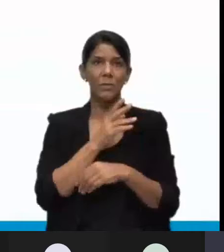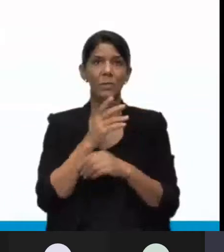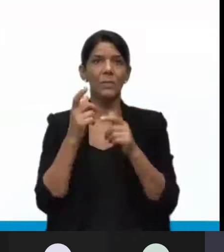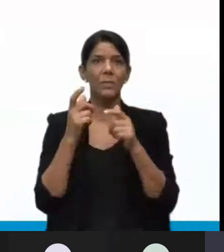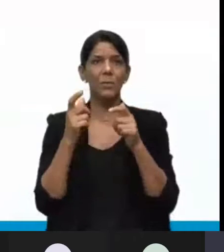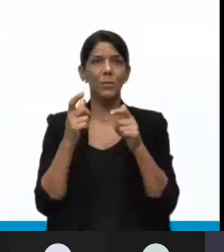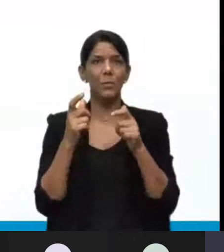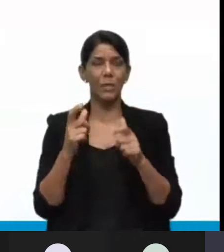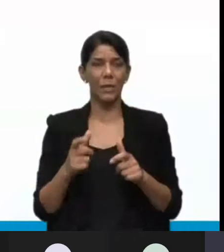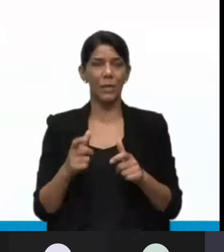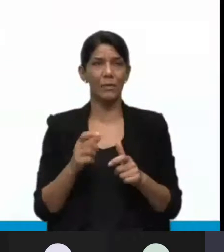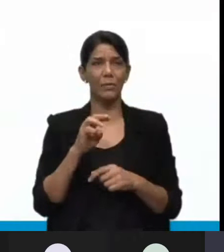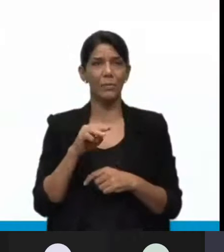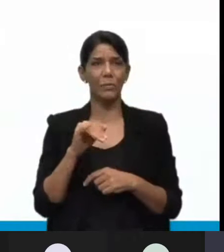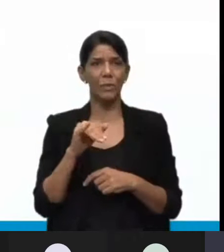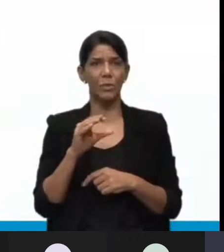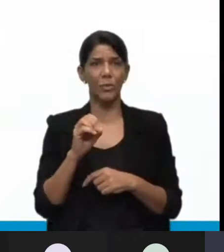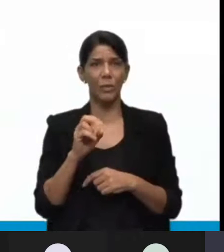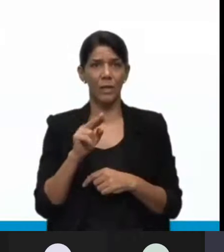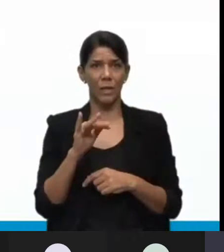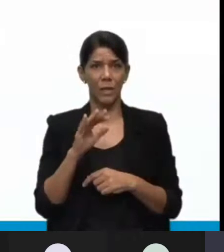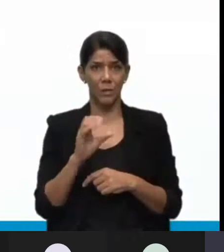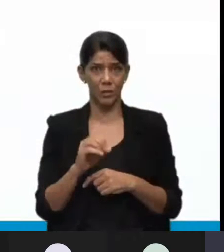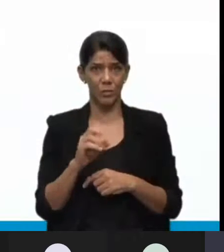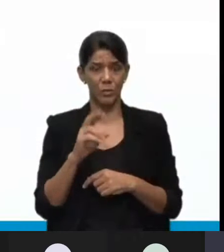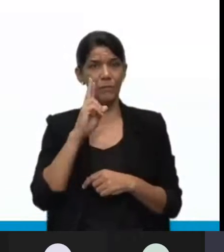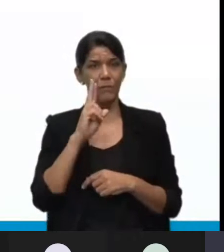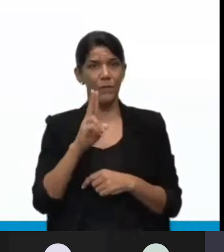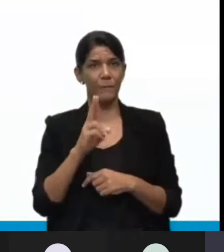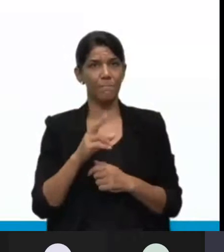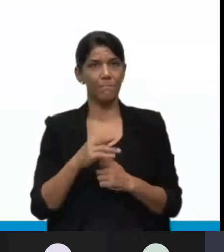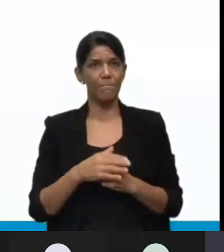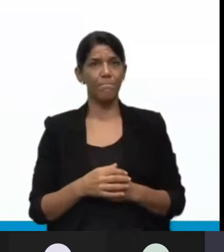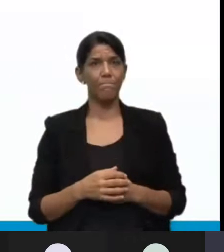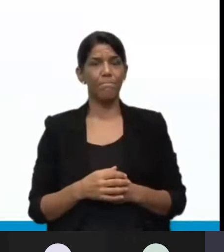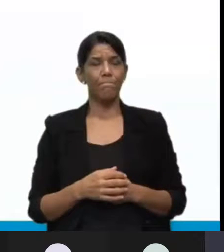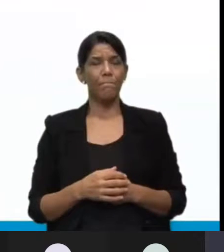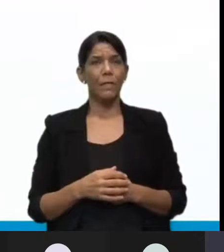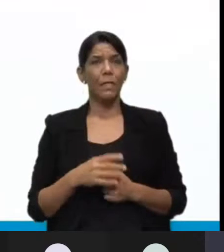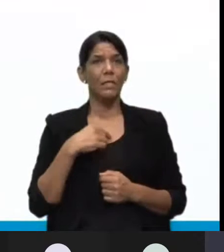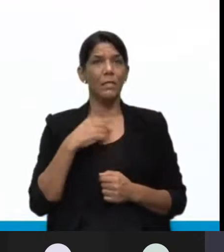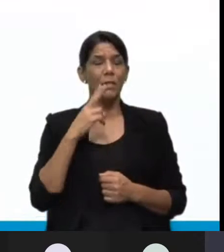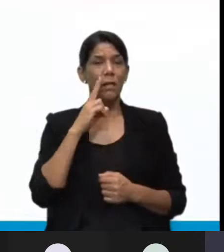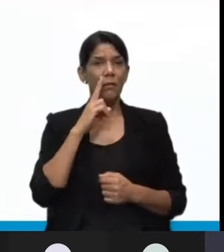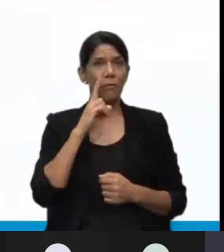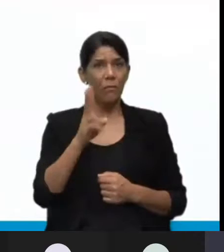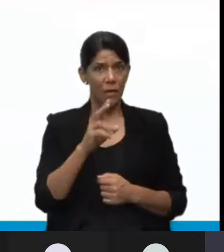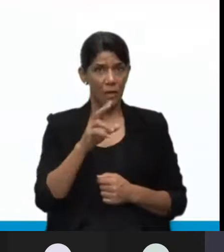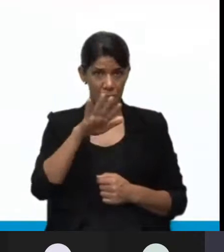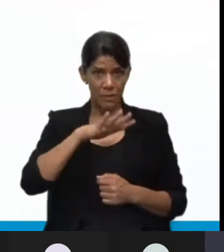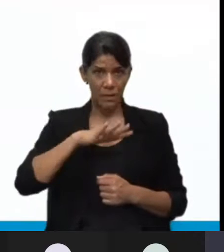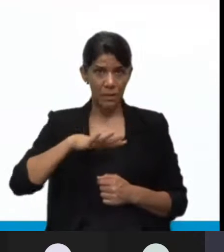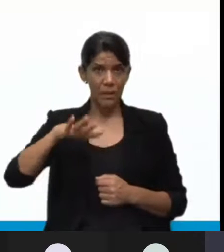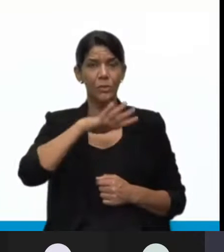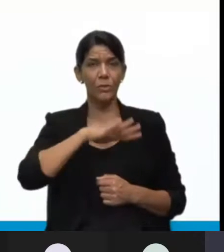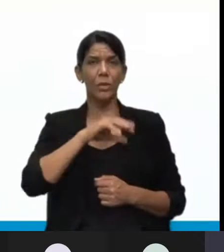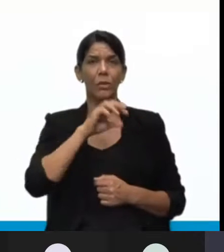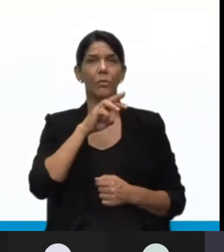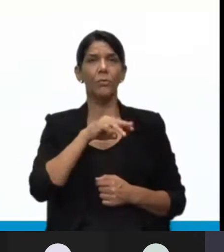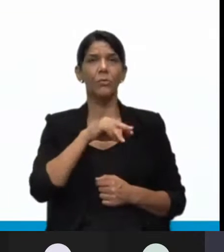nessa região aí do miocárdio. Então, vamos colocar aqui a região do miocárdio em maior aumento para a gente